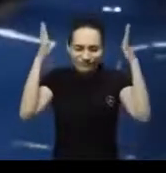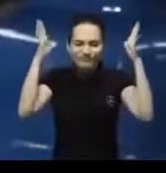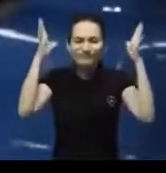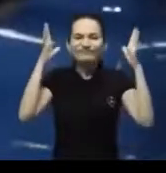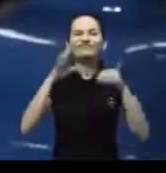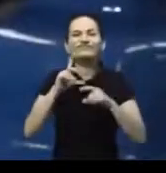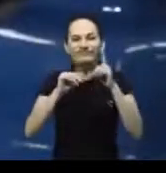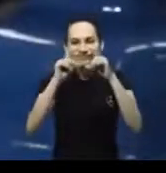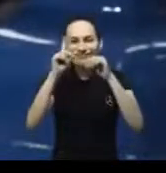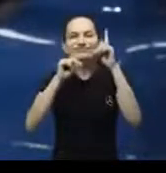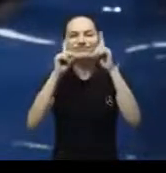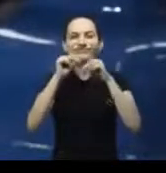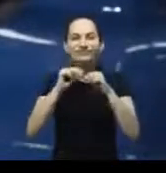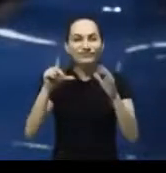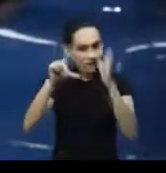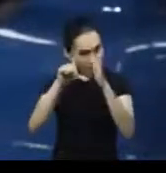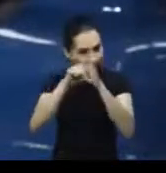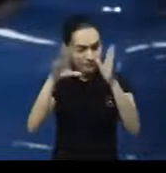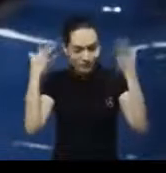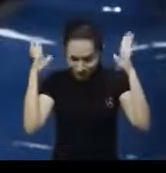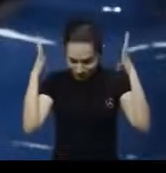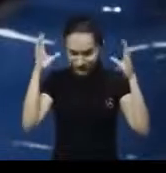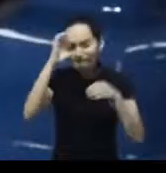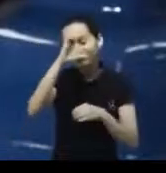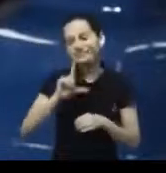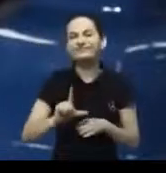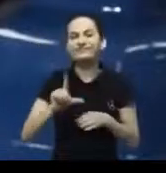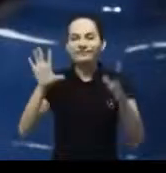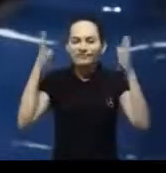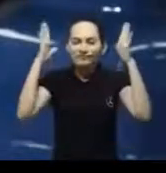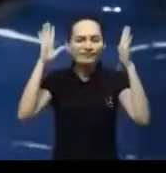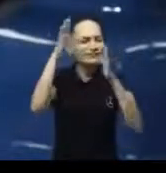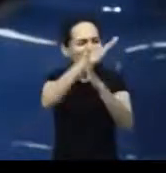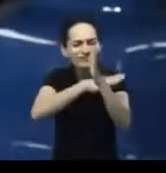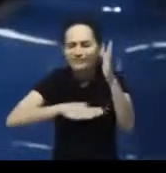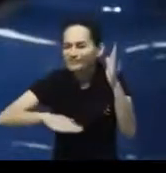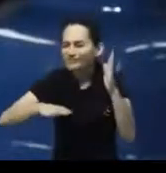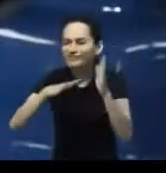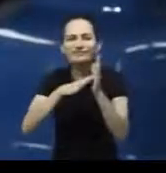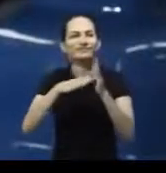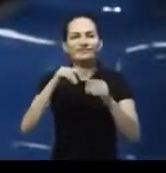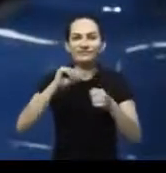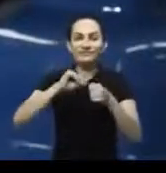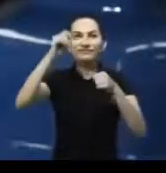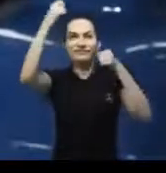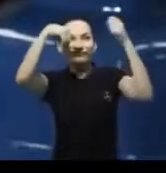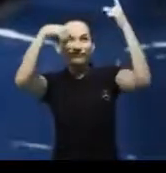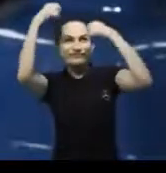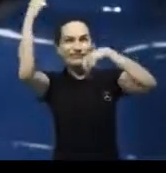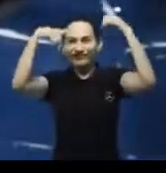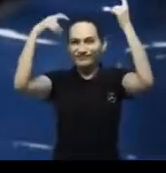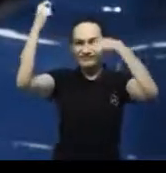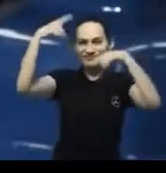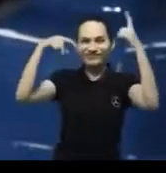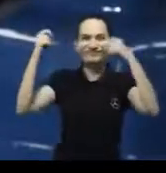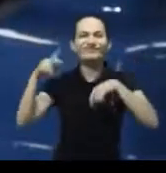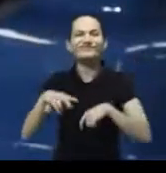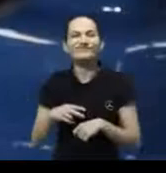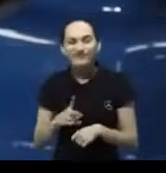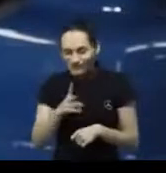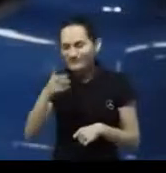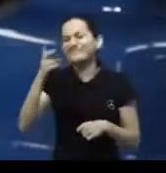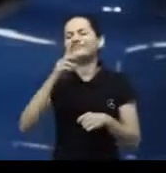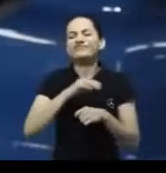parabéns rede de concessionários parabéns clientes Parabéns a todos que fazem dessa estrela cada vez